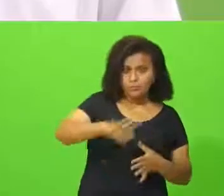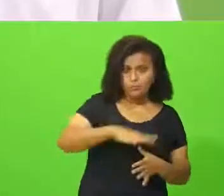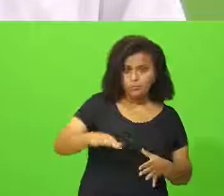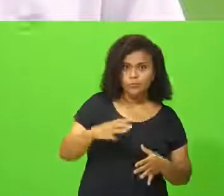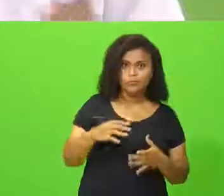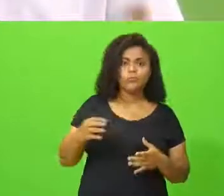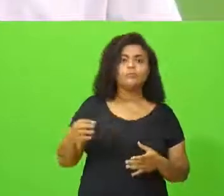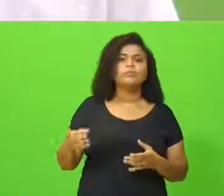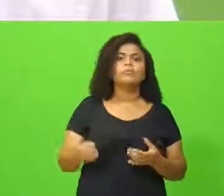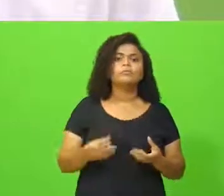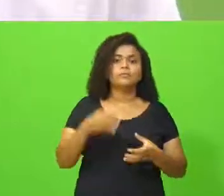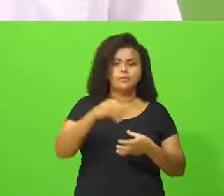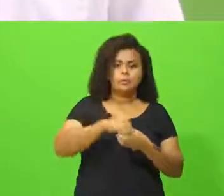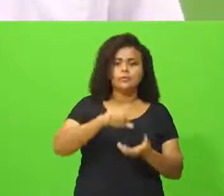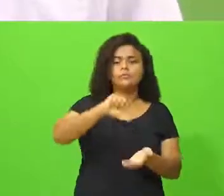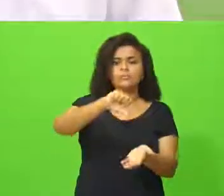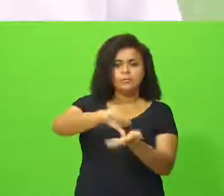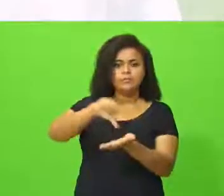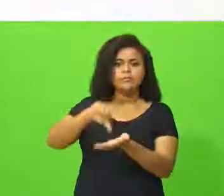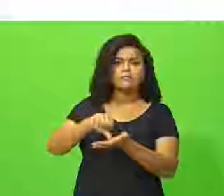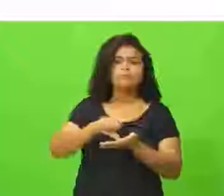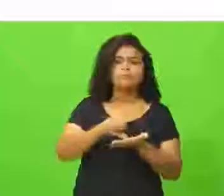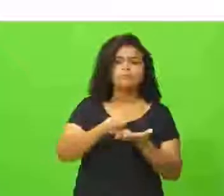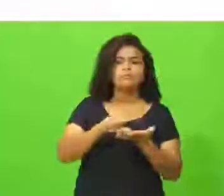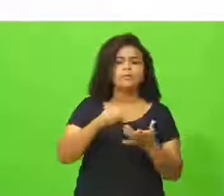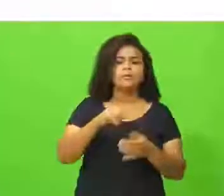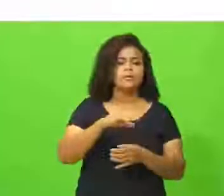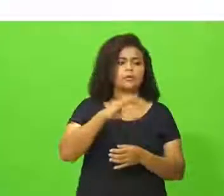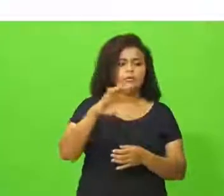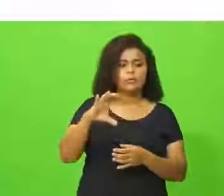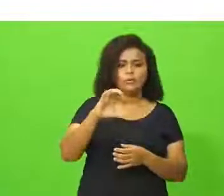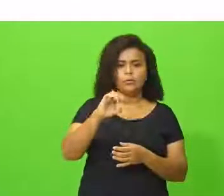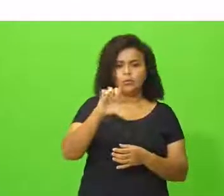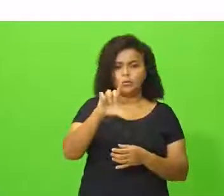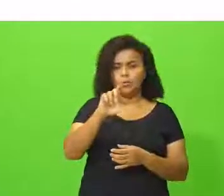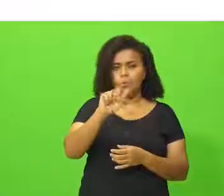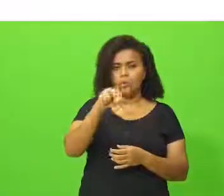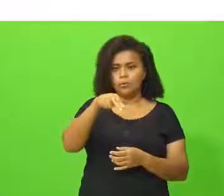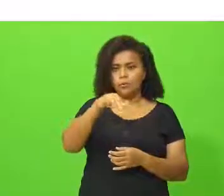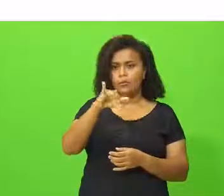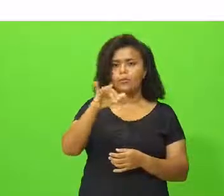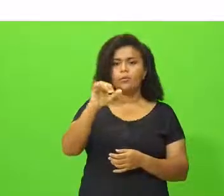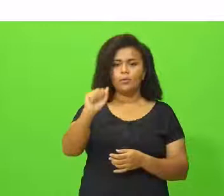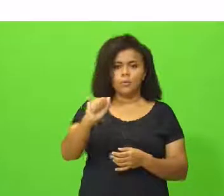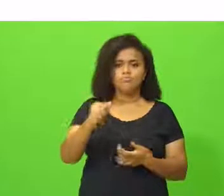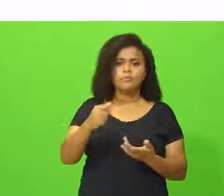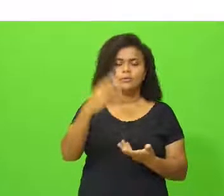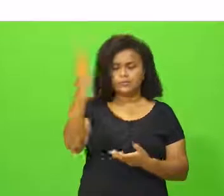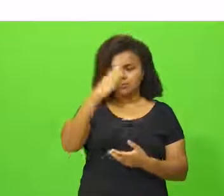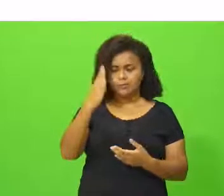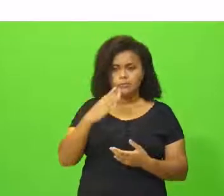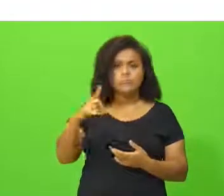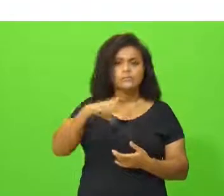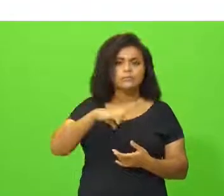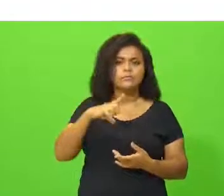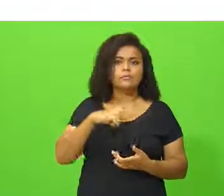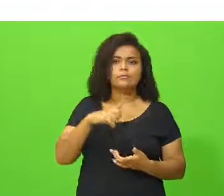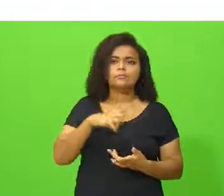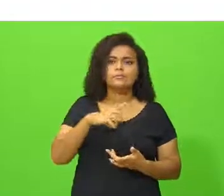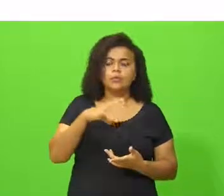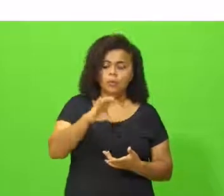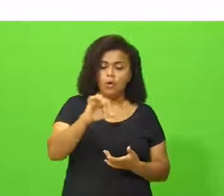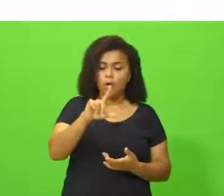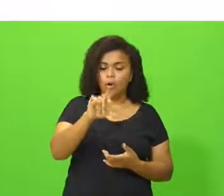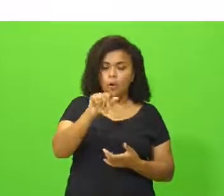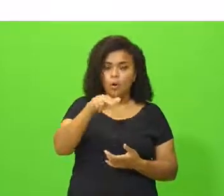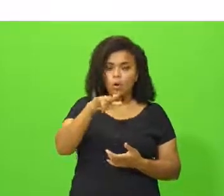a categoria metrópole, colônia, e exatamente aqui no Brasil, quando se instala uma colônia de exploração, Portugal vai